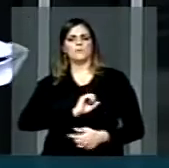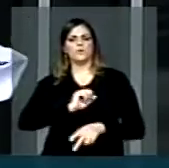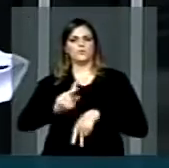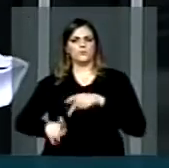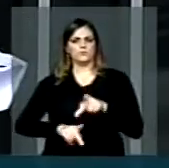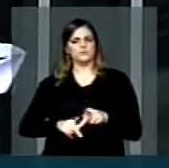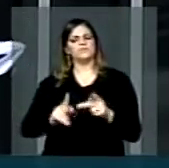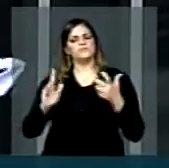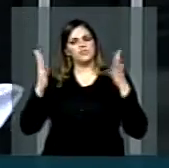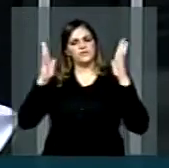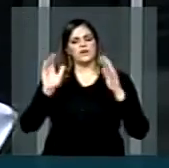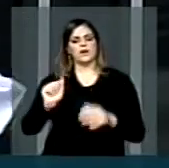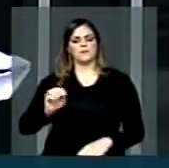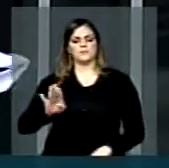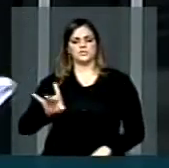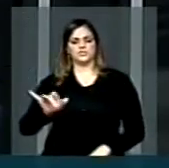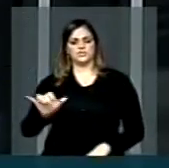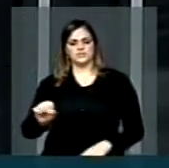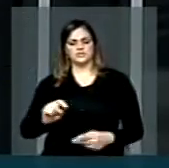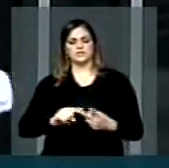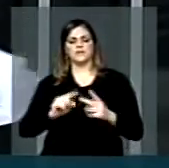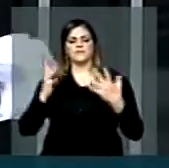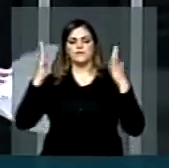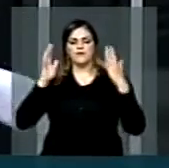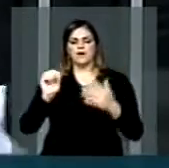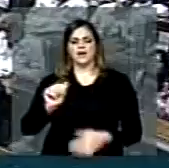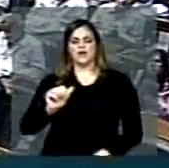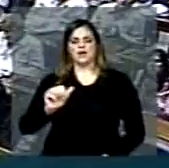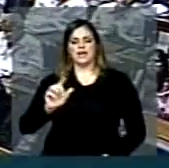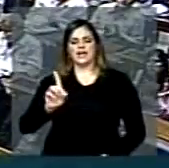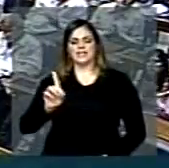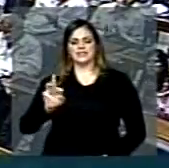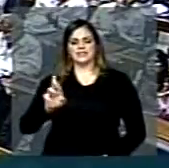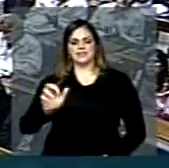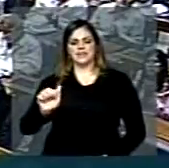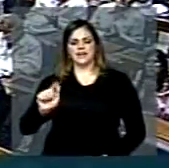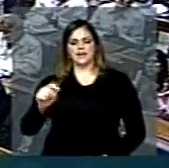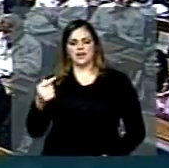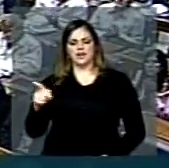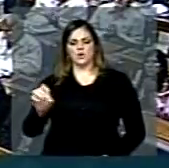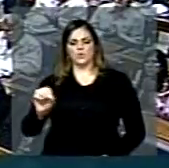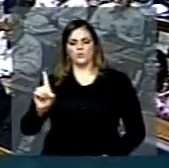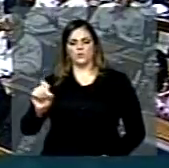Viva Abdias, viva Dragão do Mar, viva a população afro-brasileira.